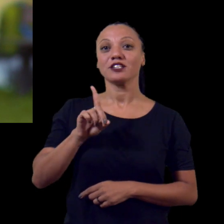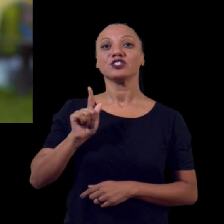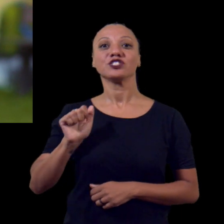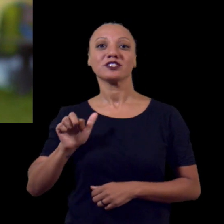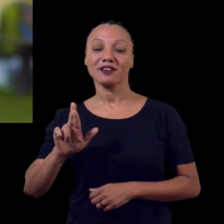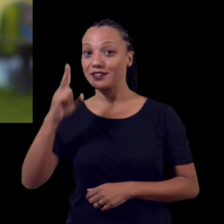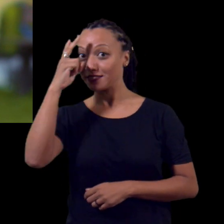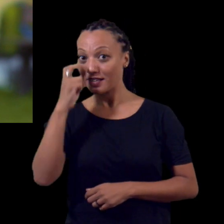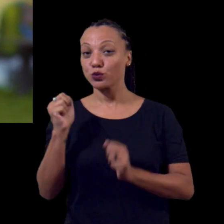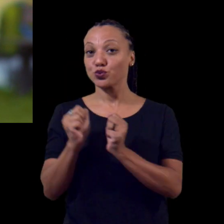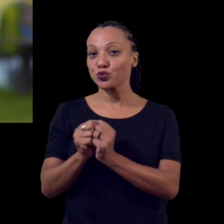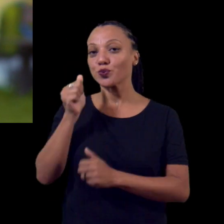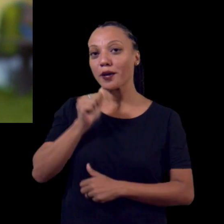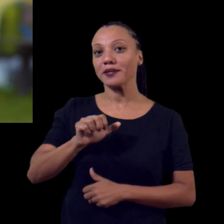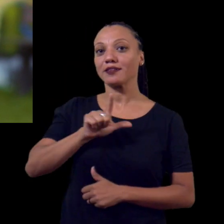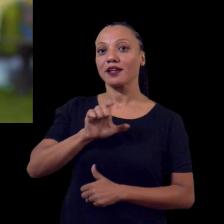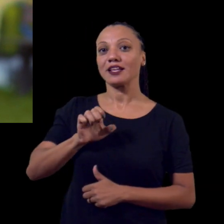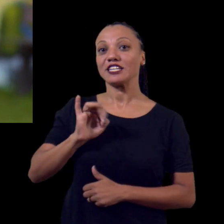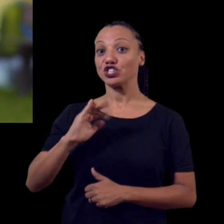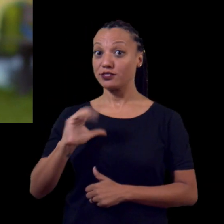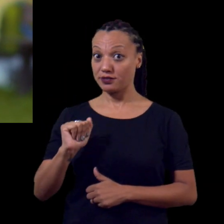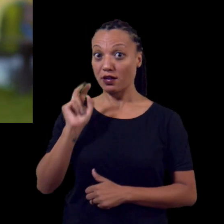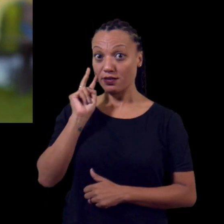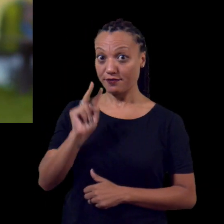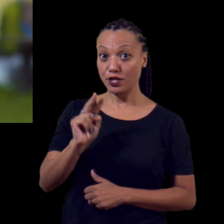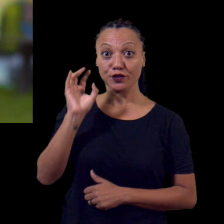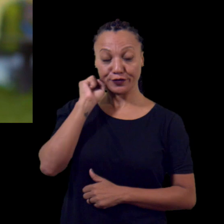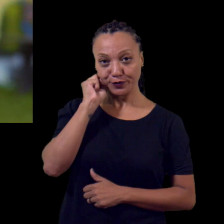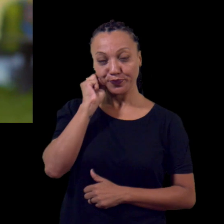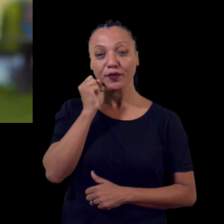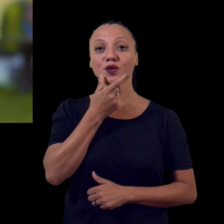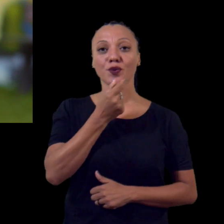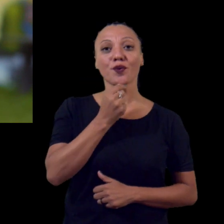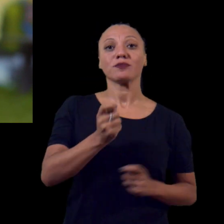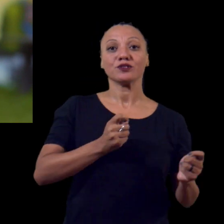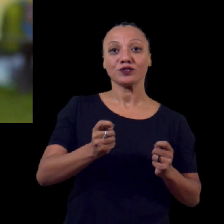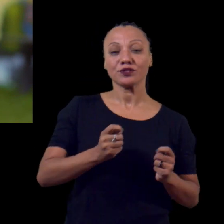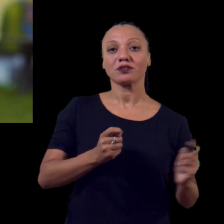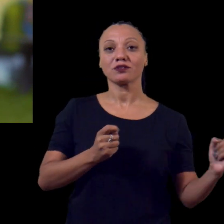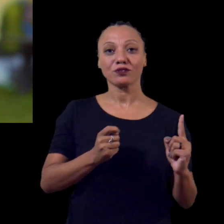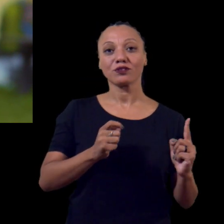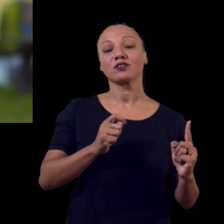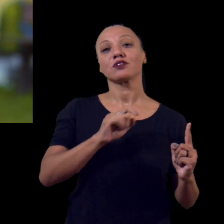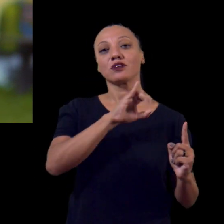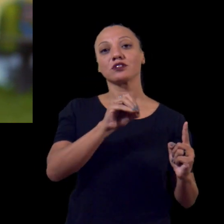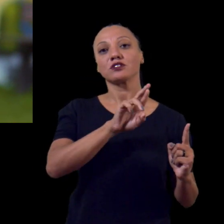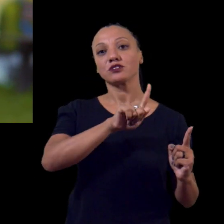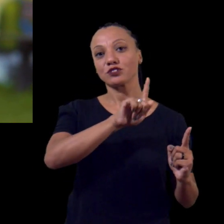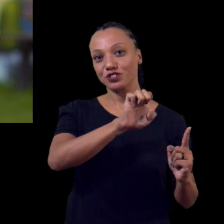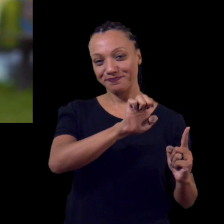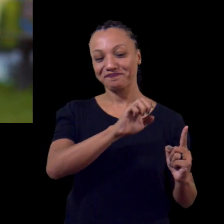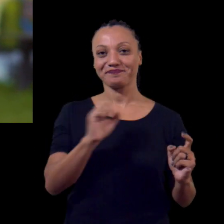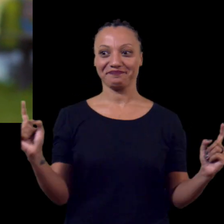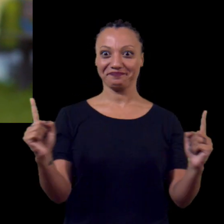com a Letícia, que é vidente e ouvinte, e quem estava dirigindo a cena era o Jorge, que era um surdo. E aí todo mundo assim naquela,